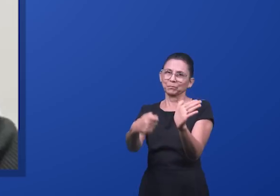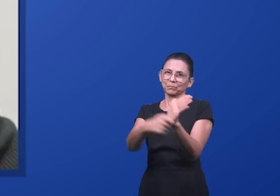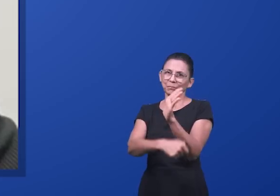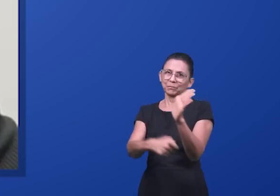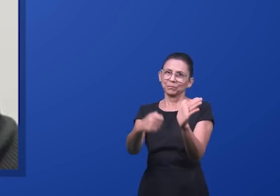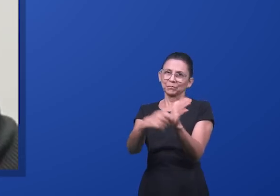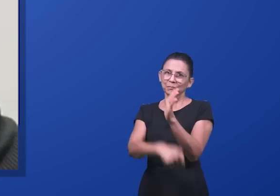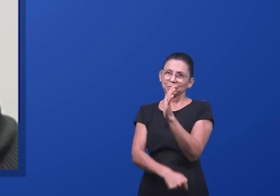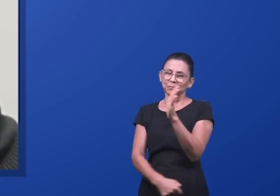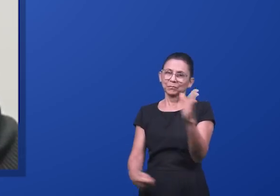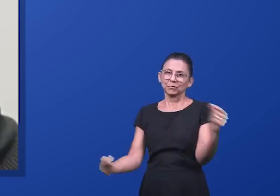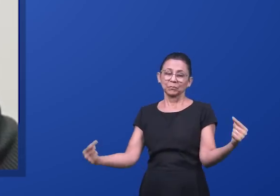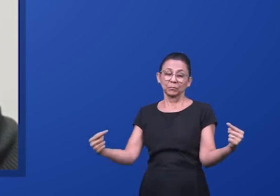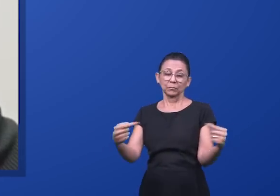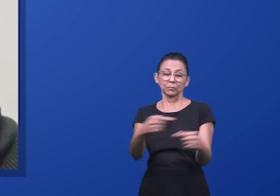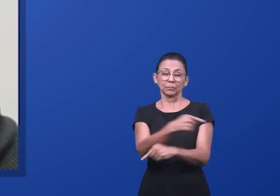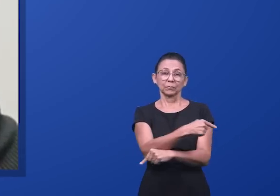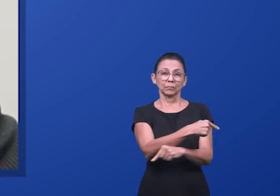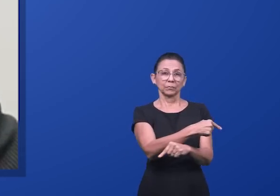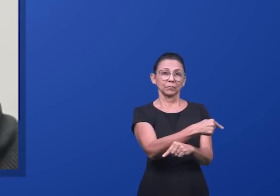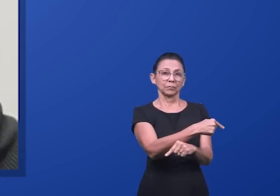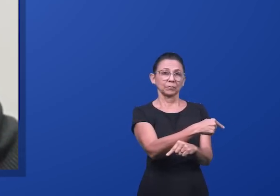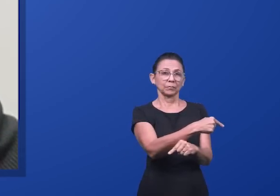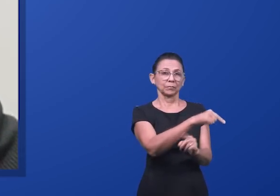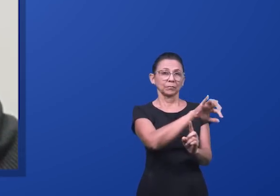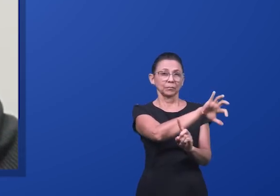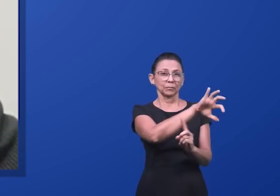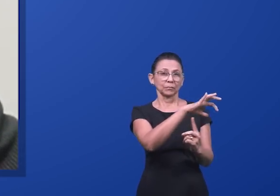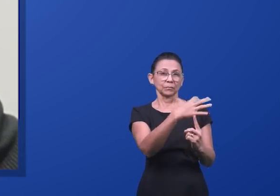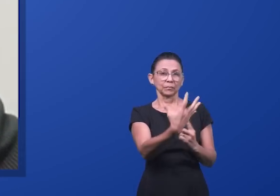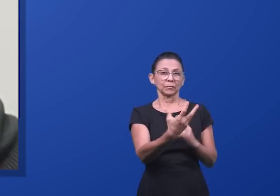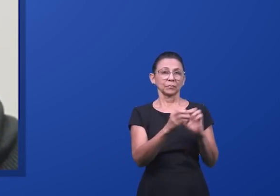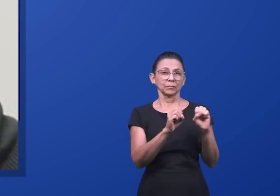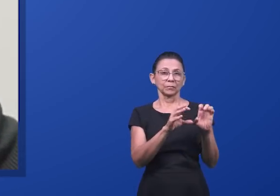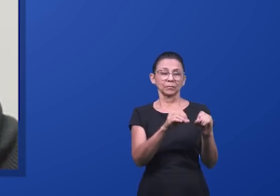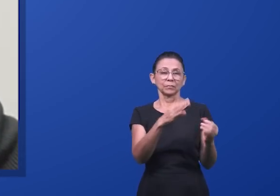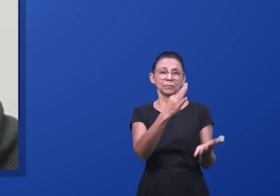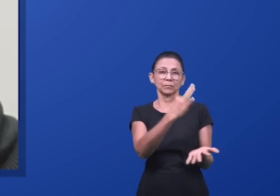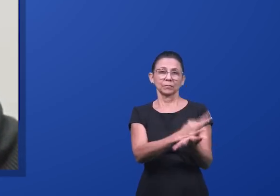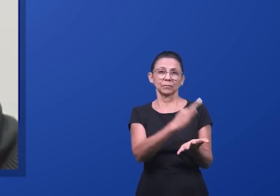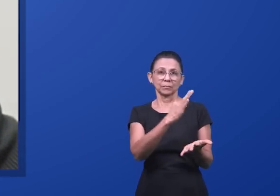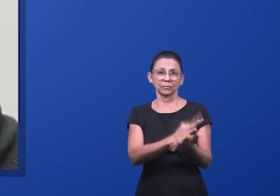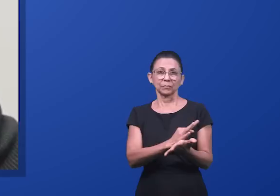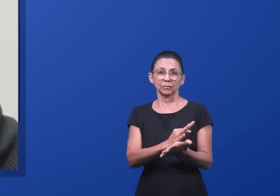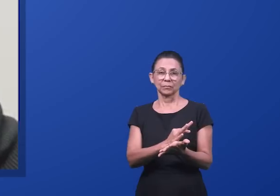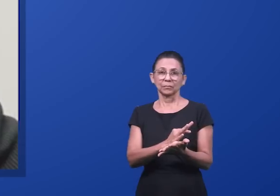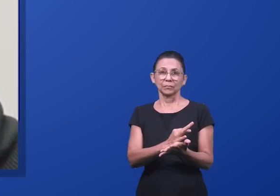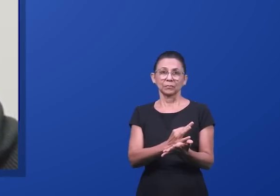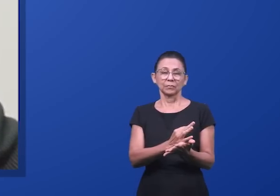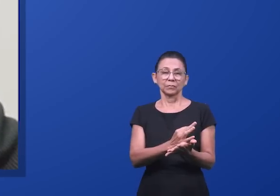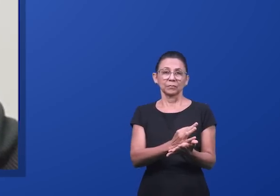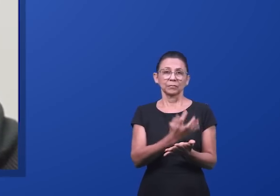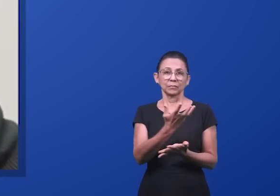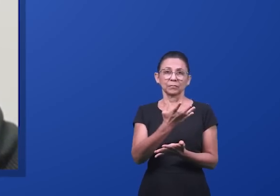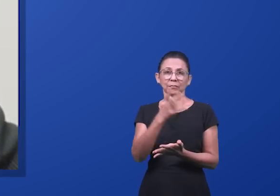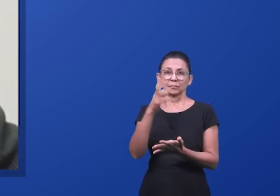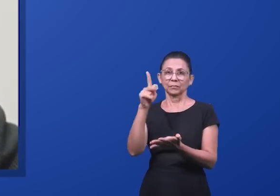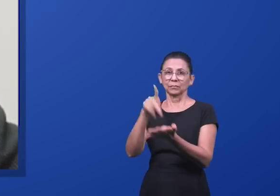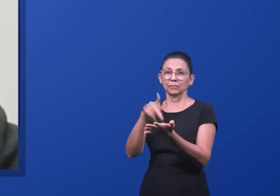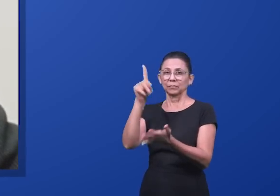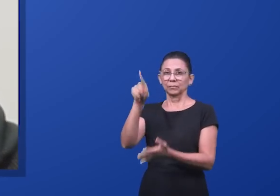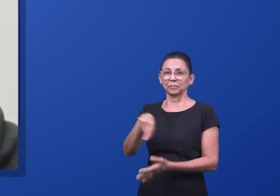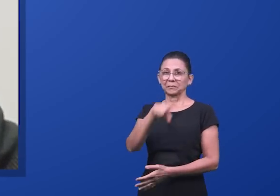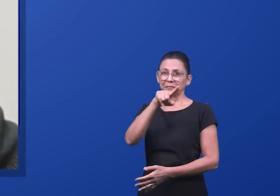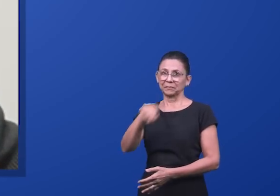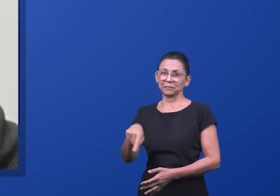Cristo, que nos unifica e nos coloca prontos para guerrear contra os